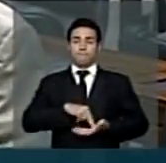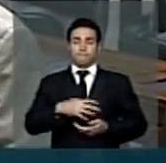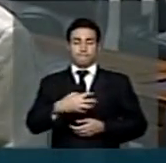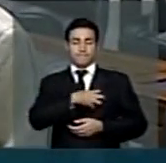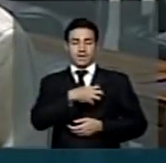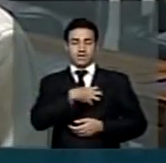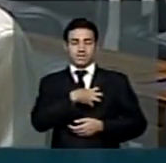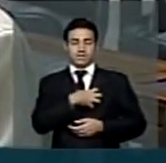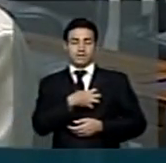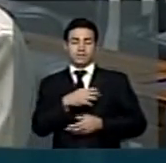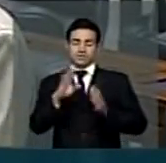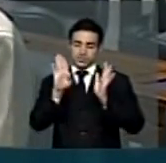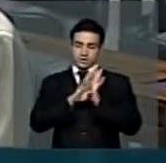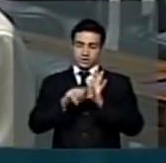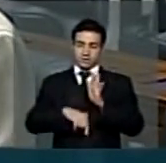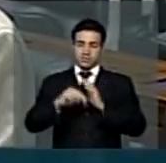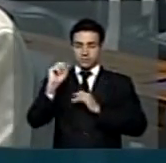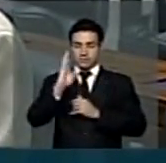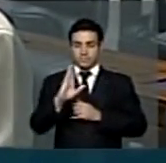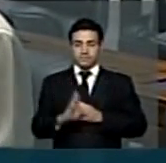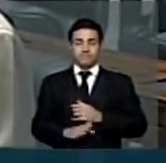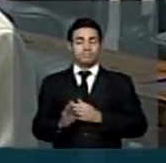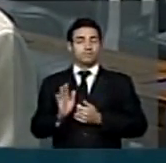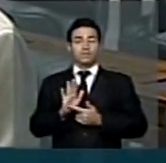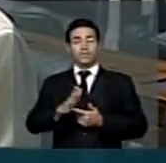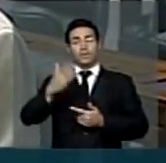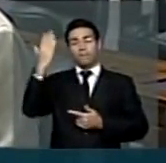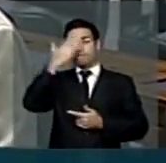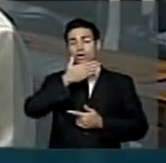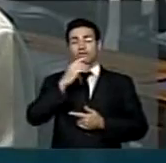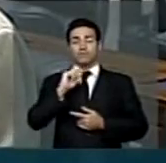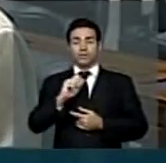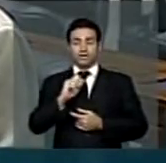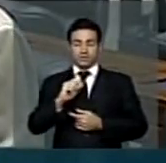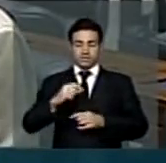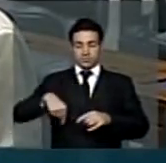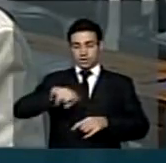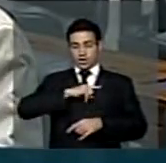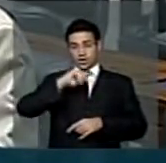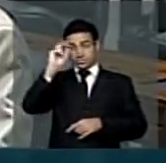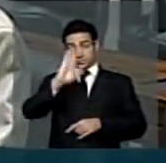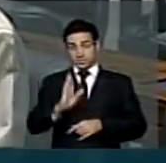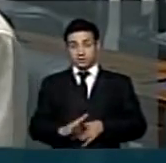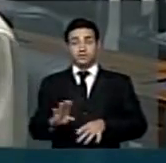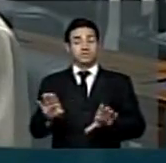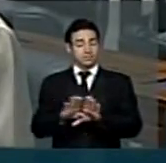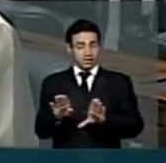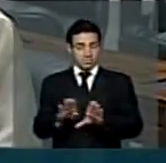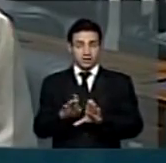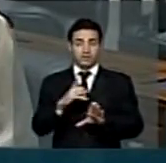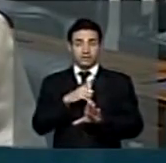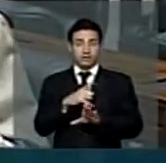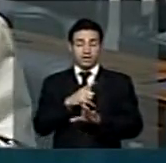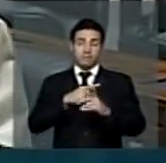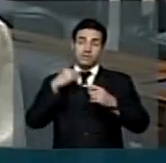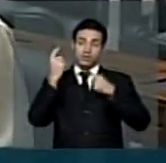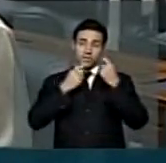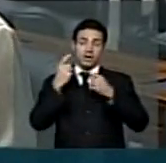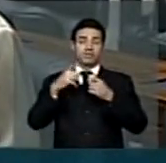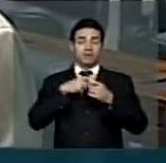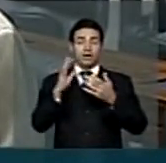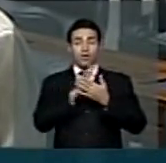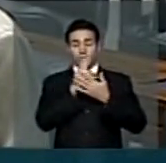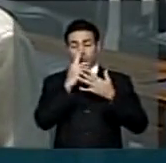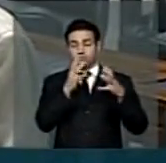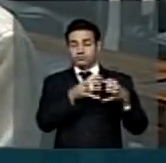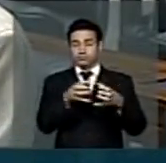estar chegando ao Brasil, isso demonstra que nosso país também está engajado, setores importantes